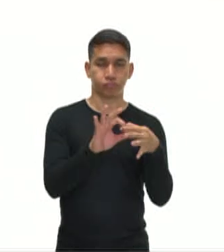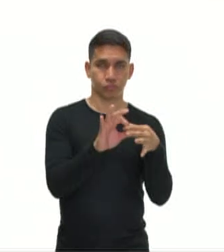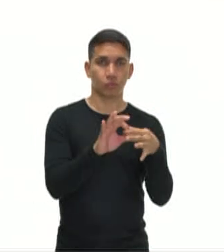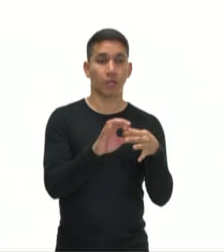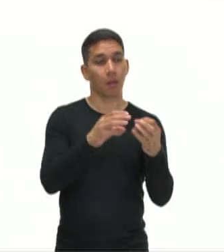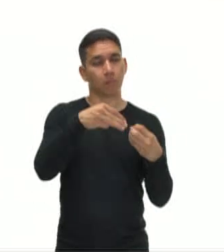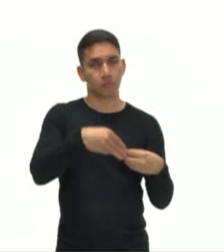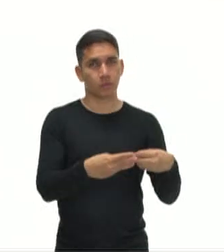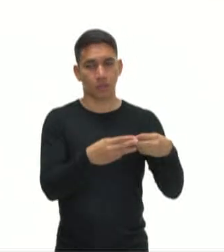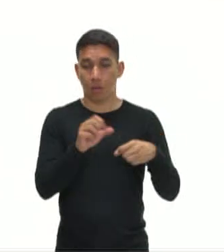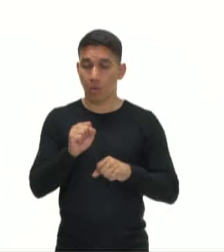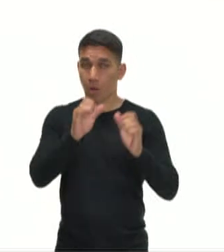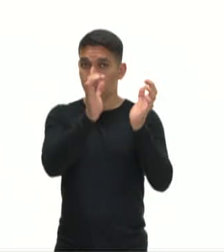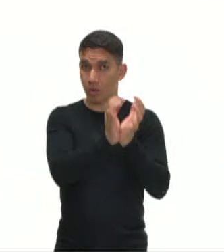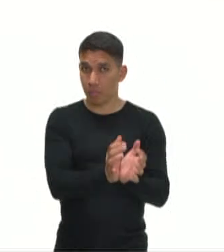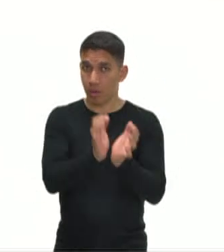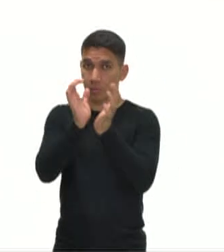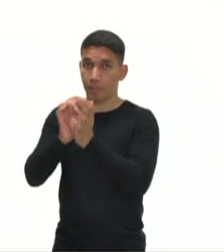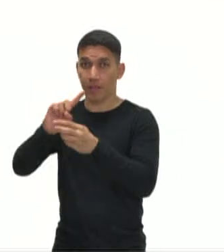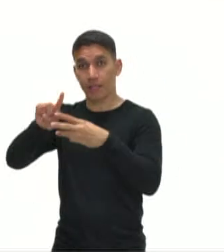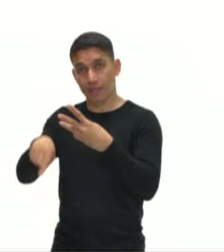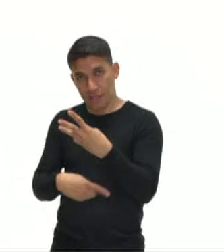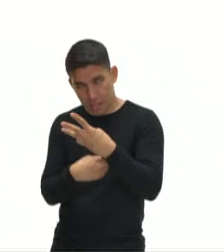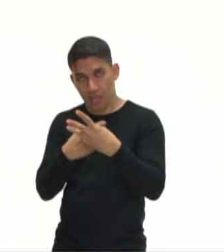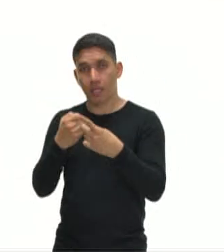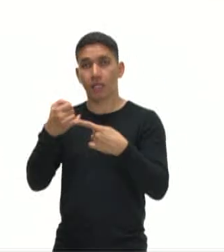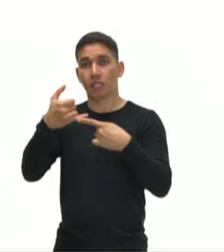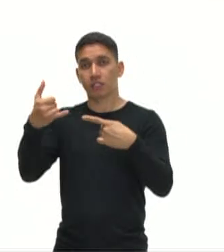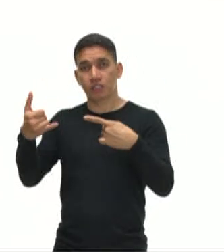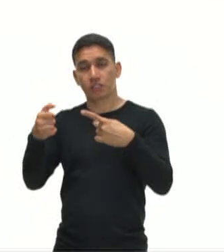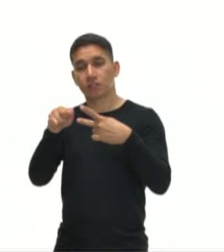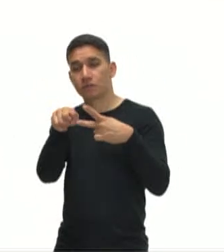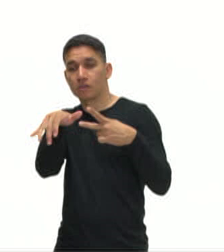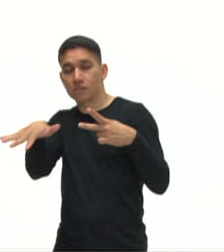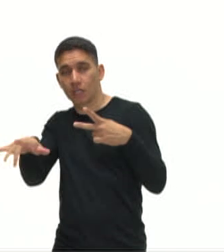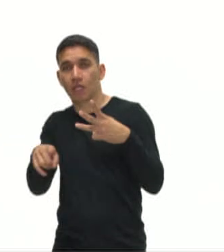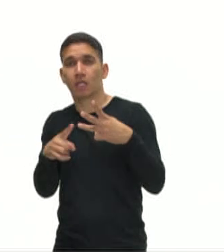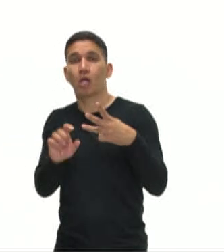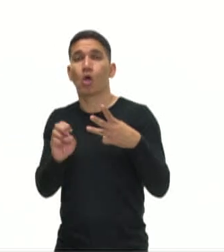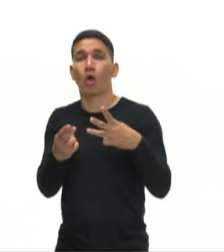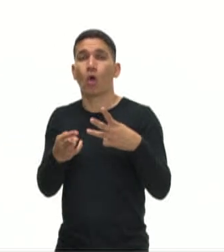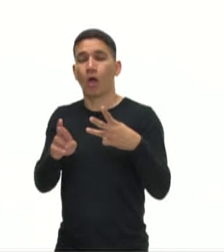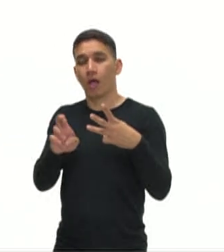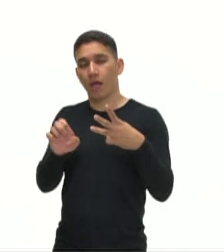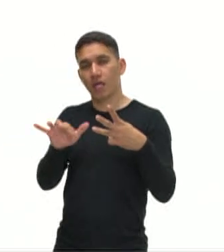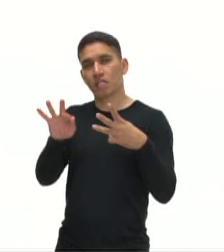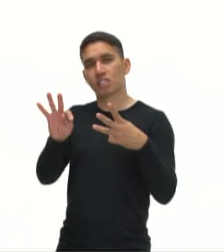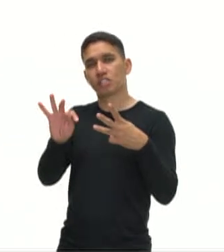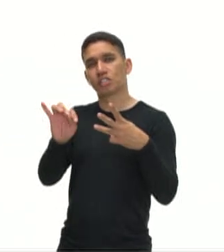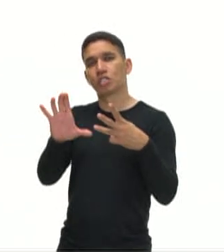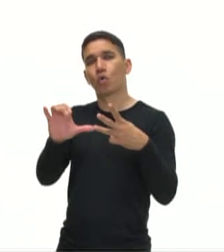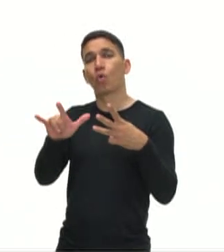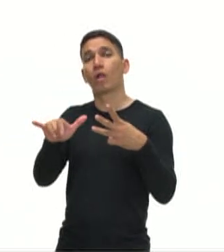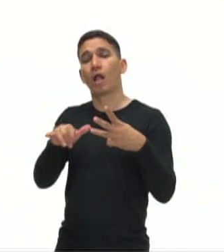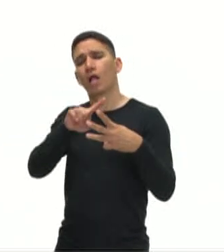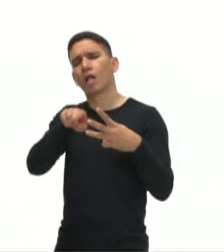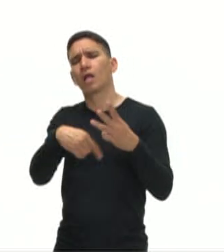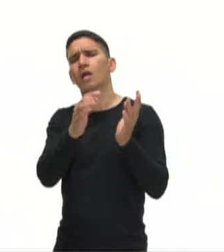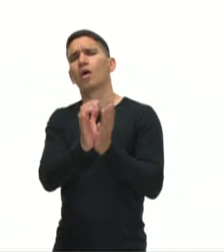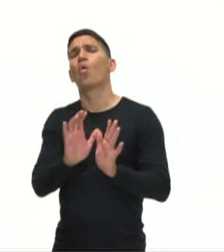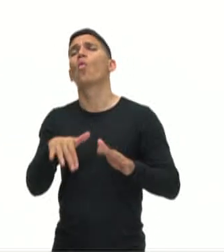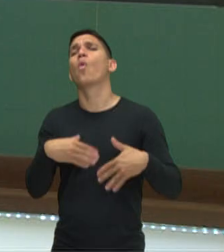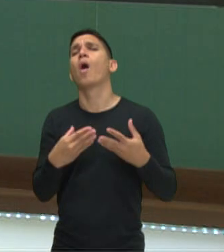ser classificados em linear, ramificado ou reticulado. A respeito dessa classificação, qual polímero é